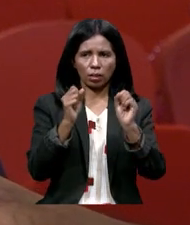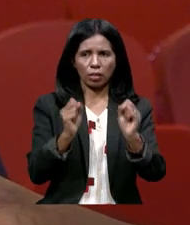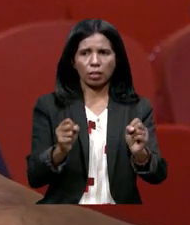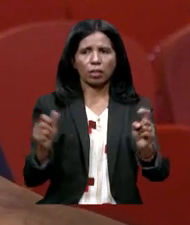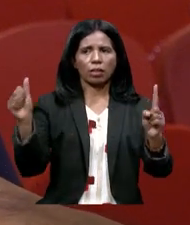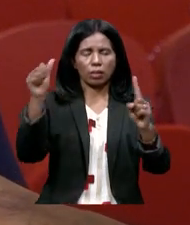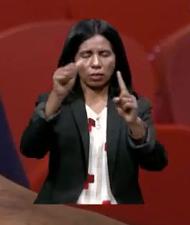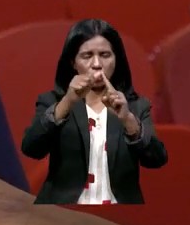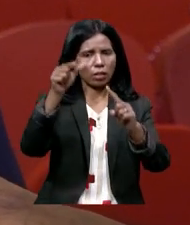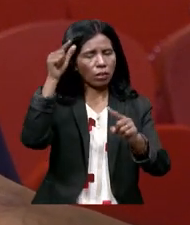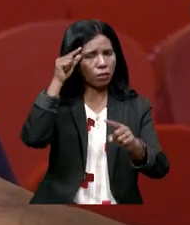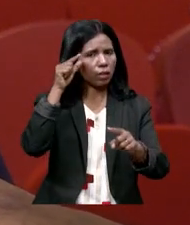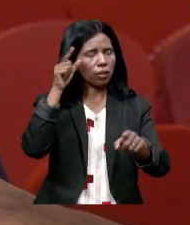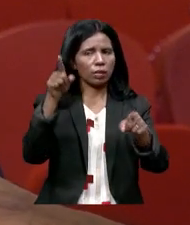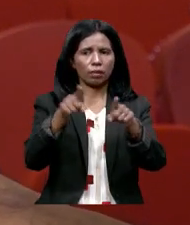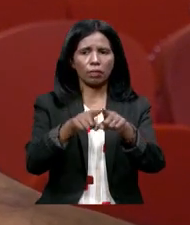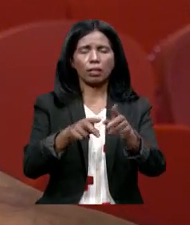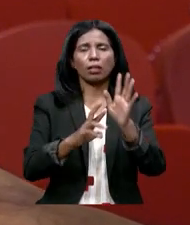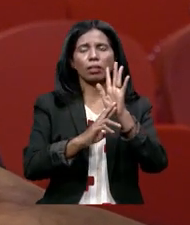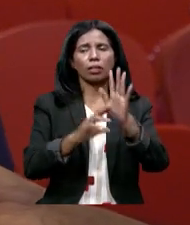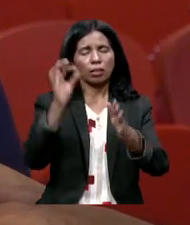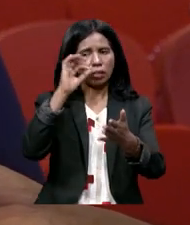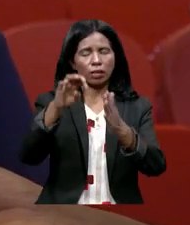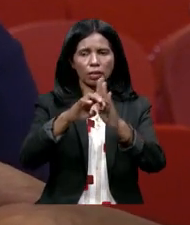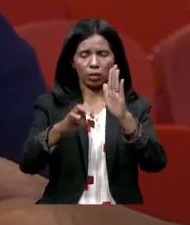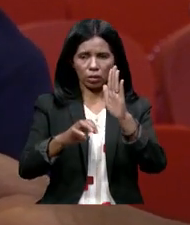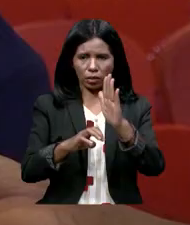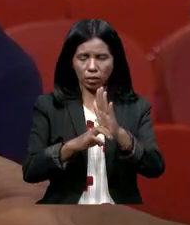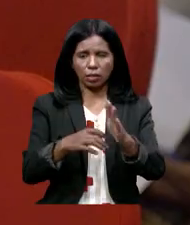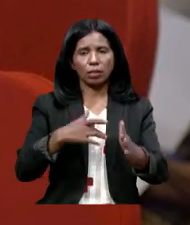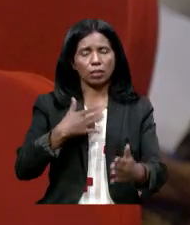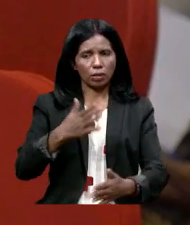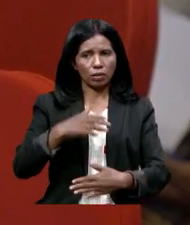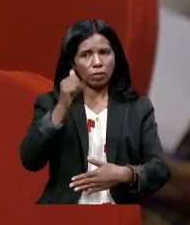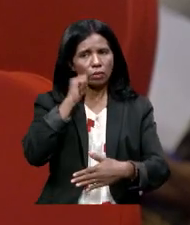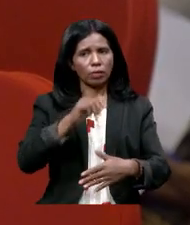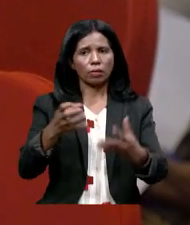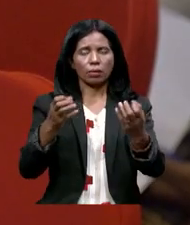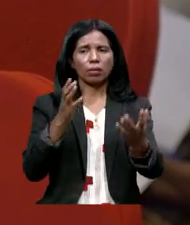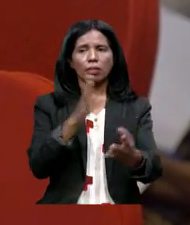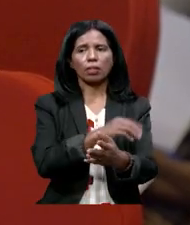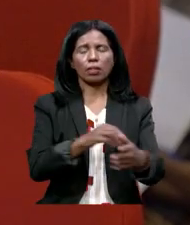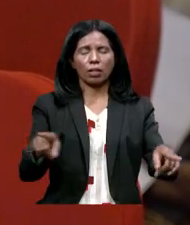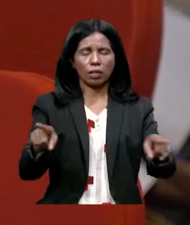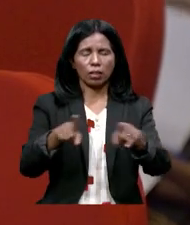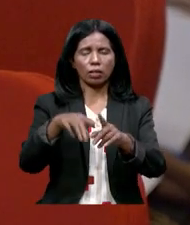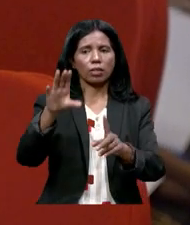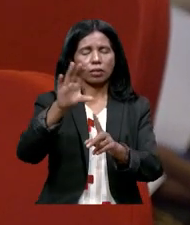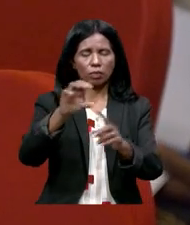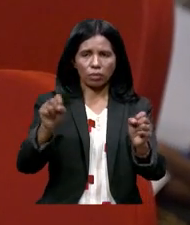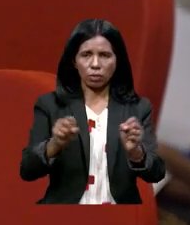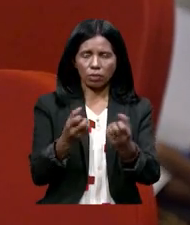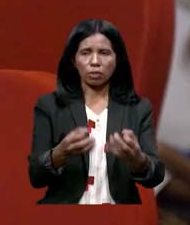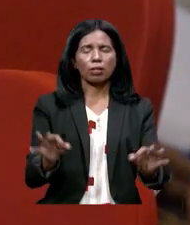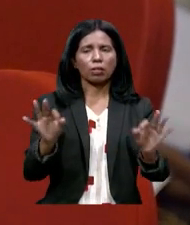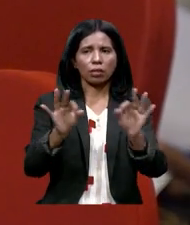atinge igualdade. Representante Secretário de Estado de Igualdade e Orgulho, também feito Barak Mak assume o cargo e a instituição pública